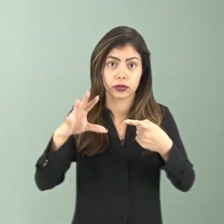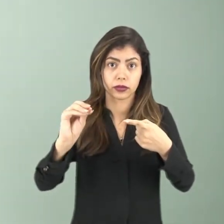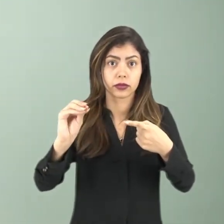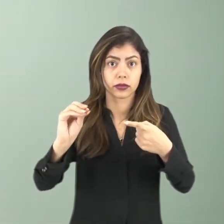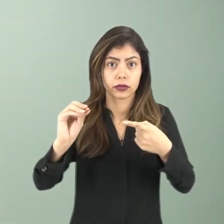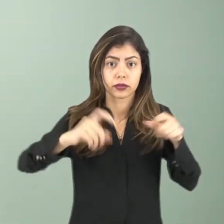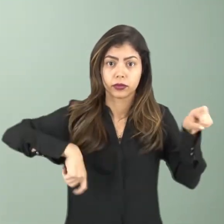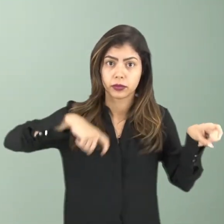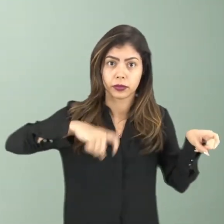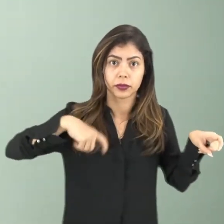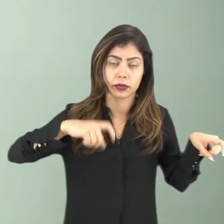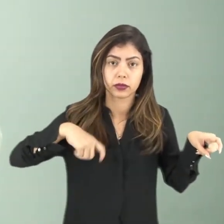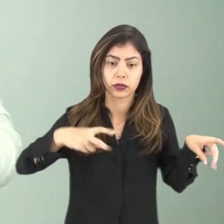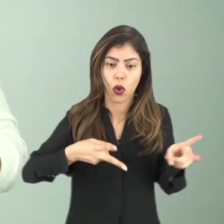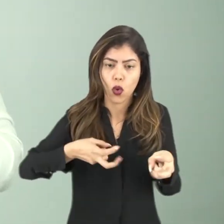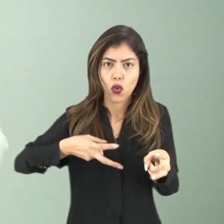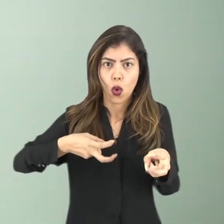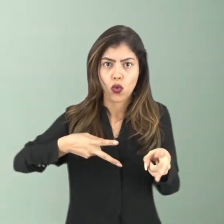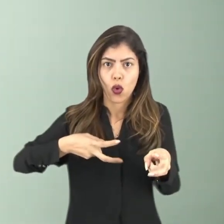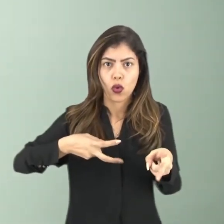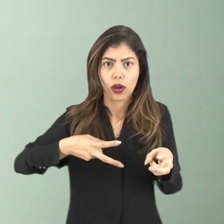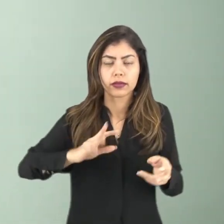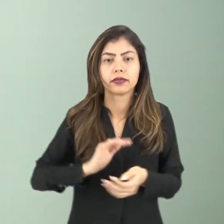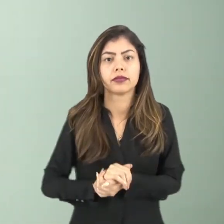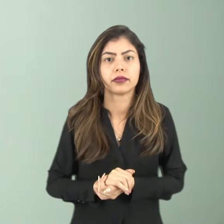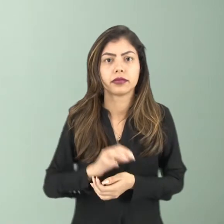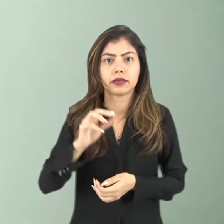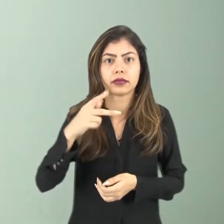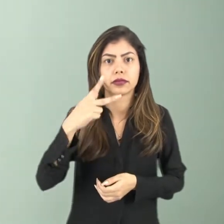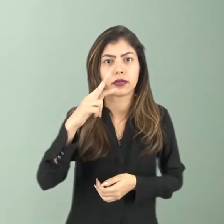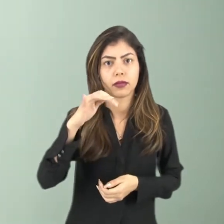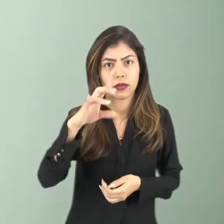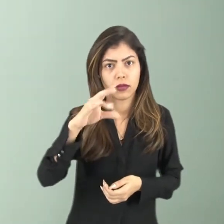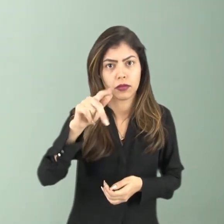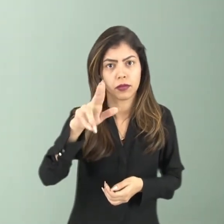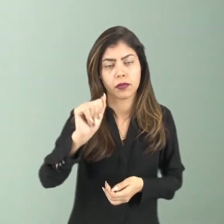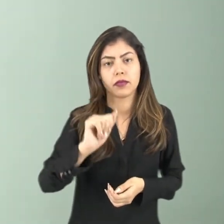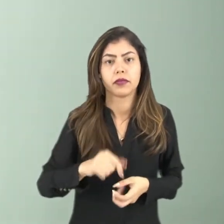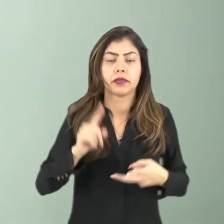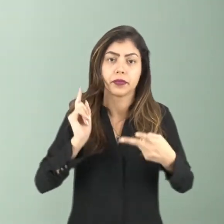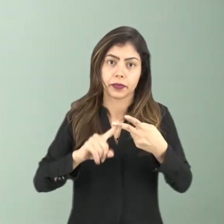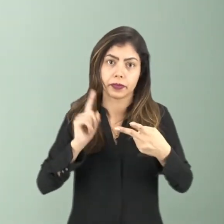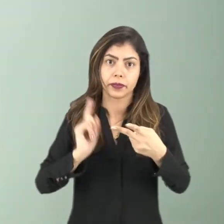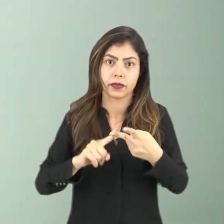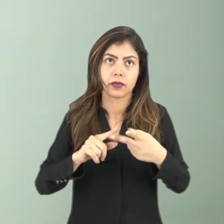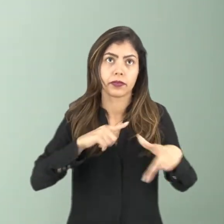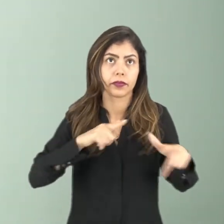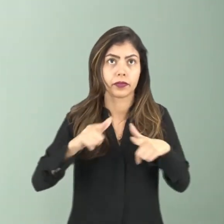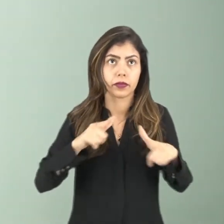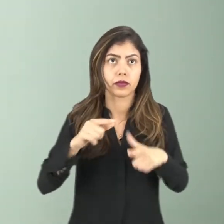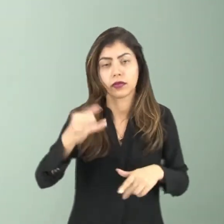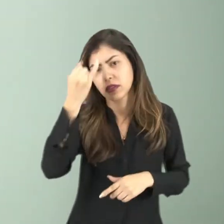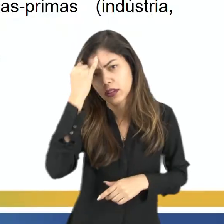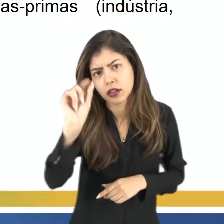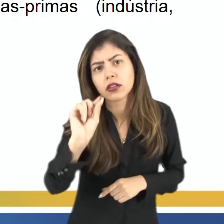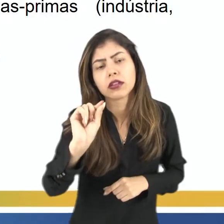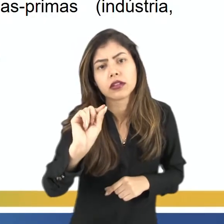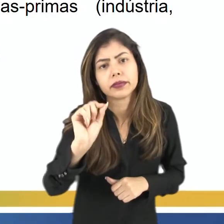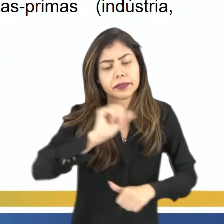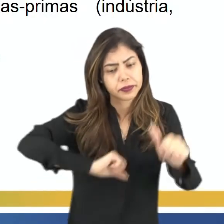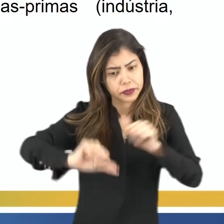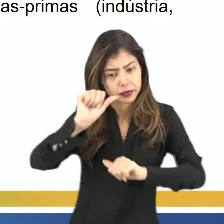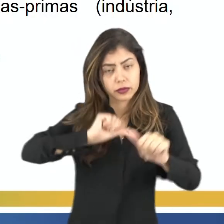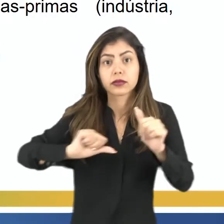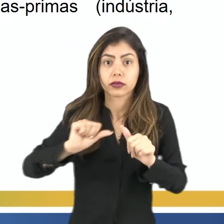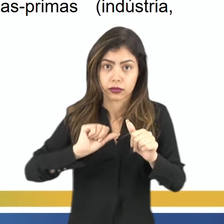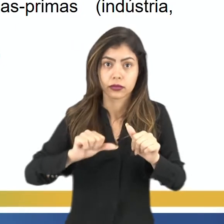setor primário, que é a agricultura, que é a extração de minérios, tá? Que é a pecuária. O setor secundário, que se trabalha muito a ideia